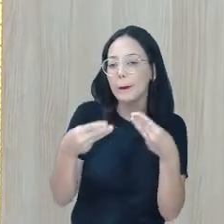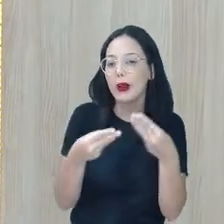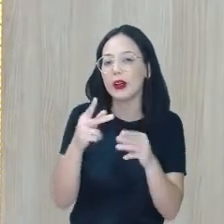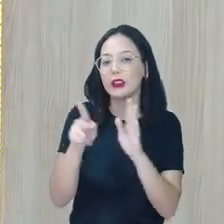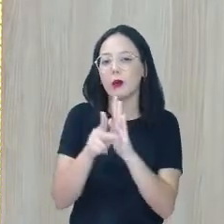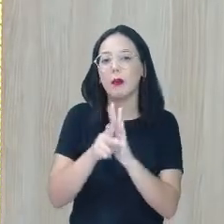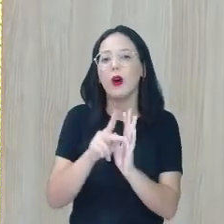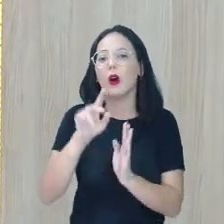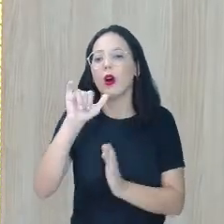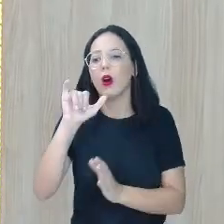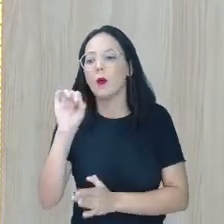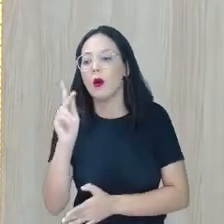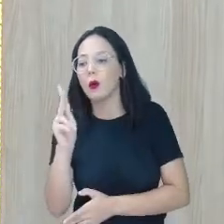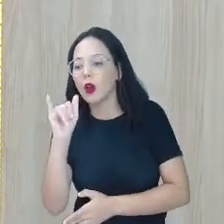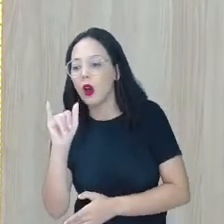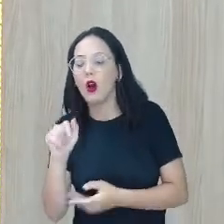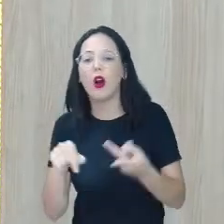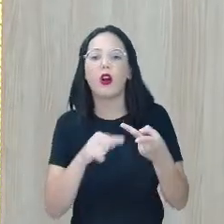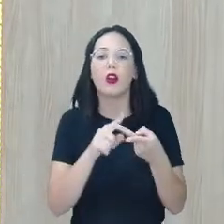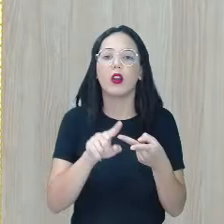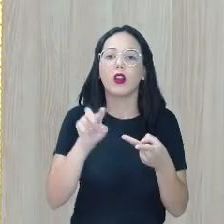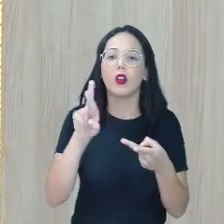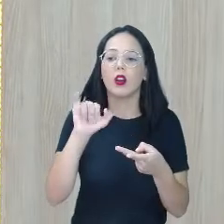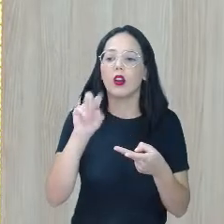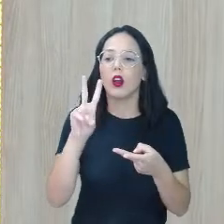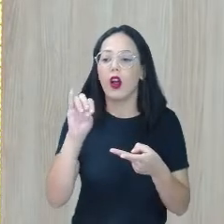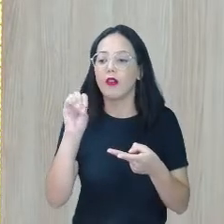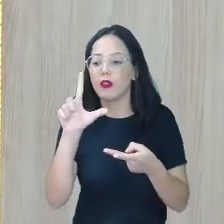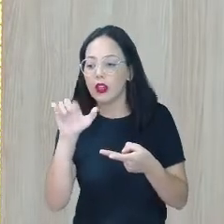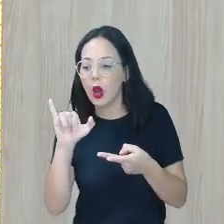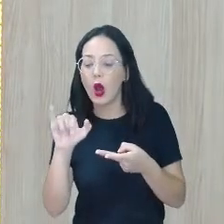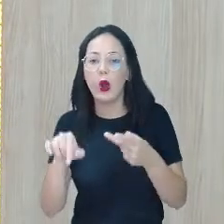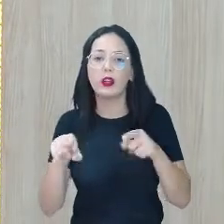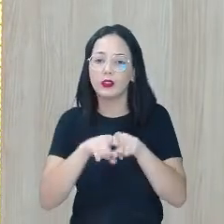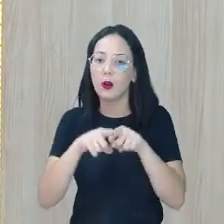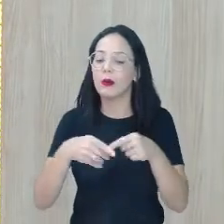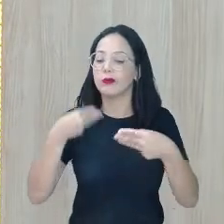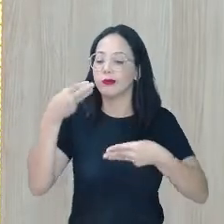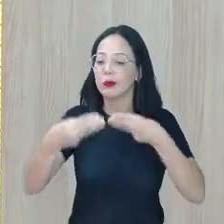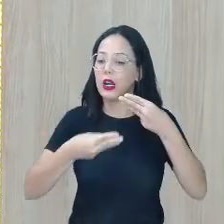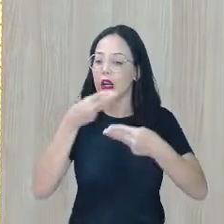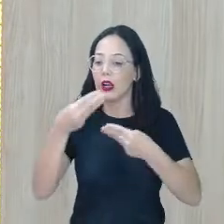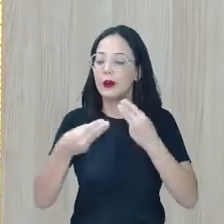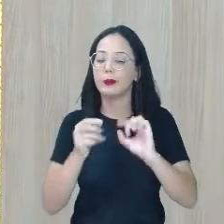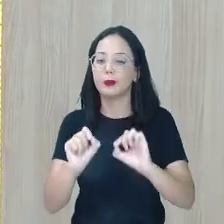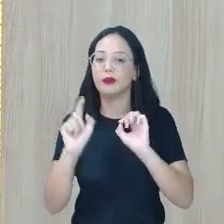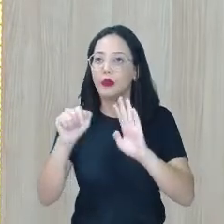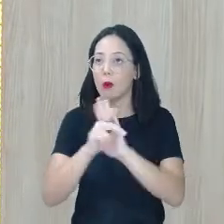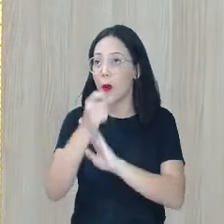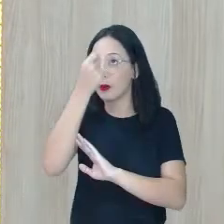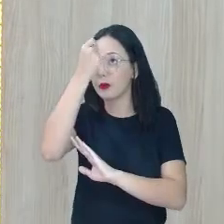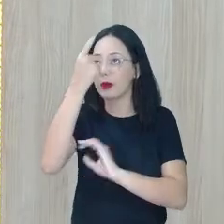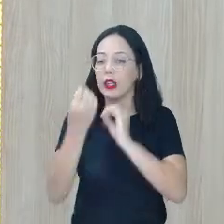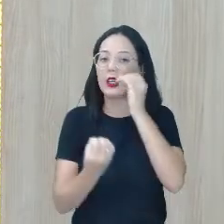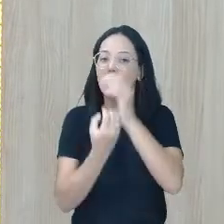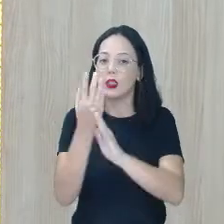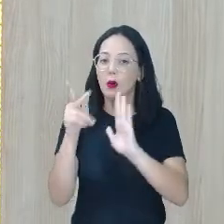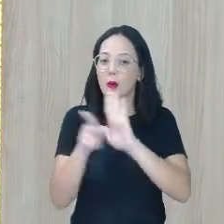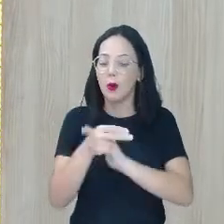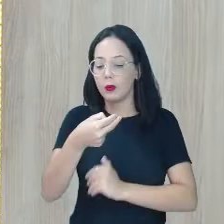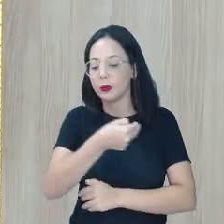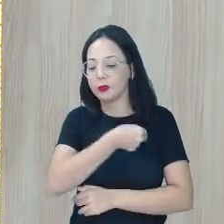o nhoque, o ravioli, né? Mas essa massa do macarrão, ela é uma invenção chinesa.